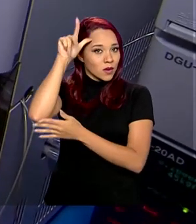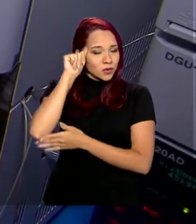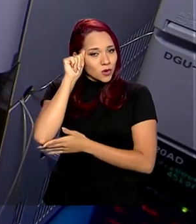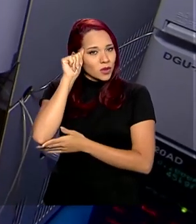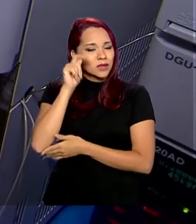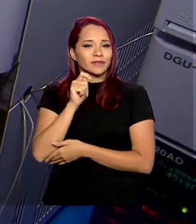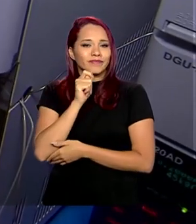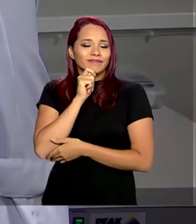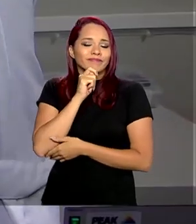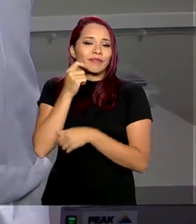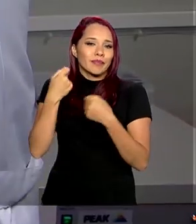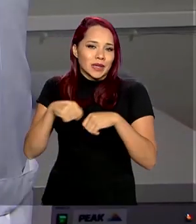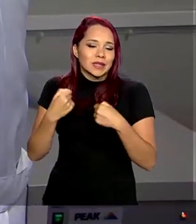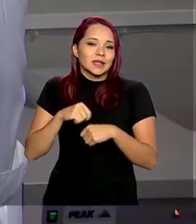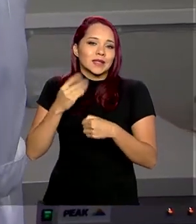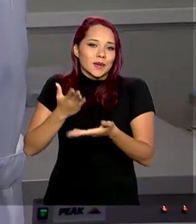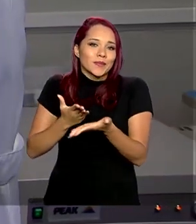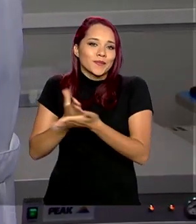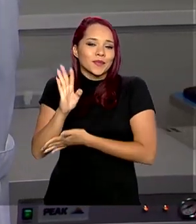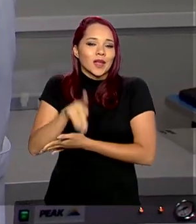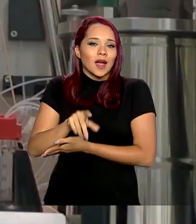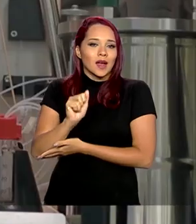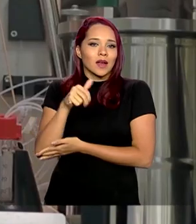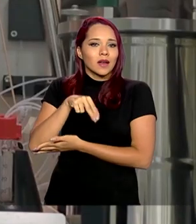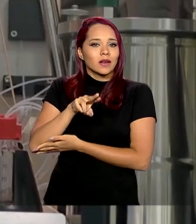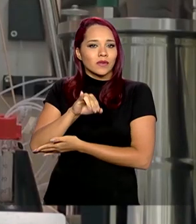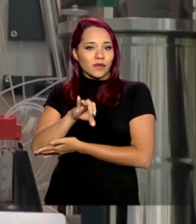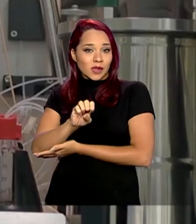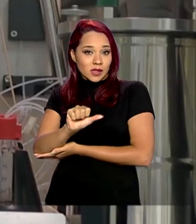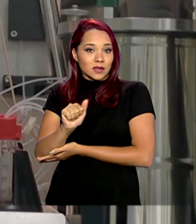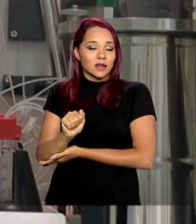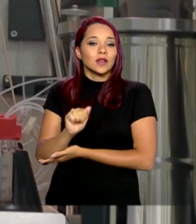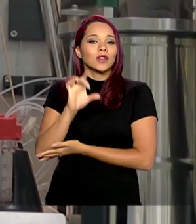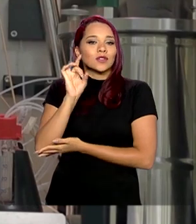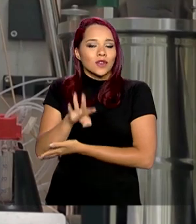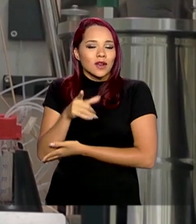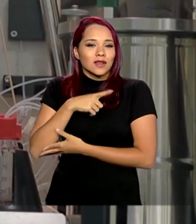ainda precisam de autorização da Anvisa. A